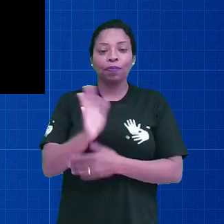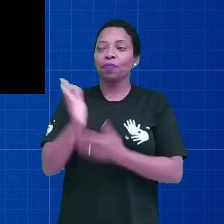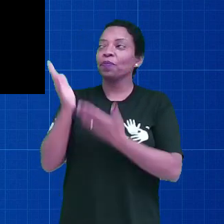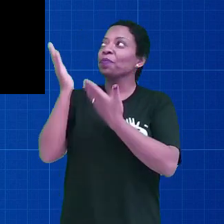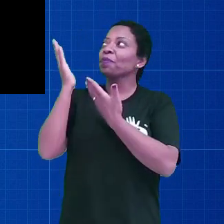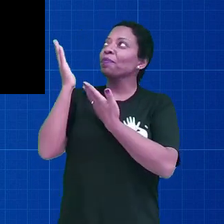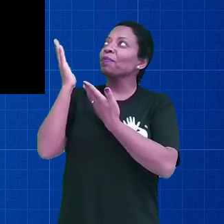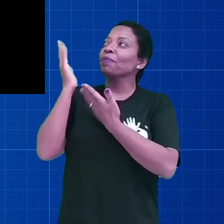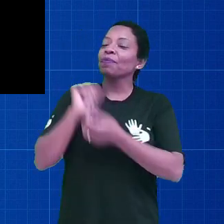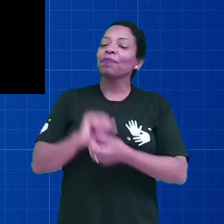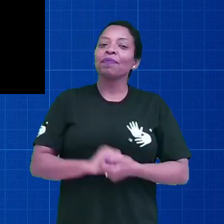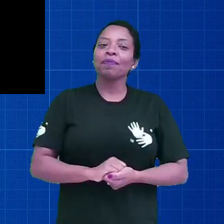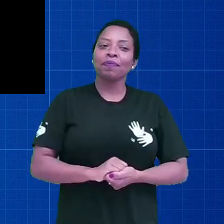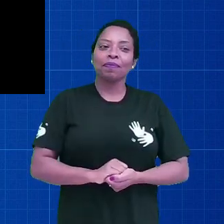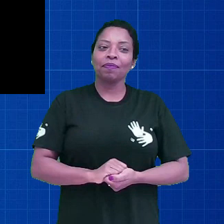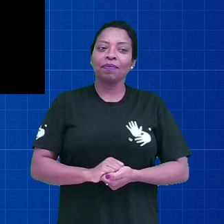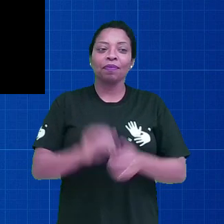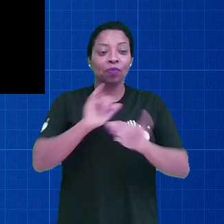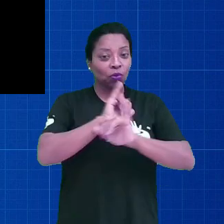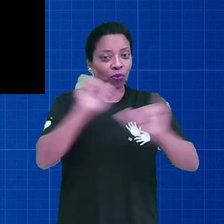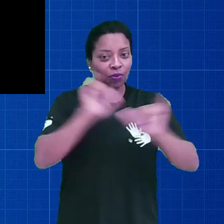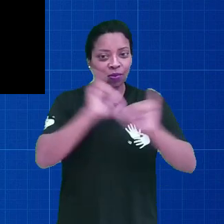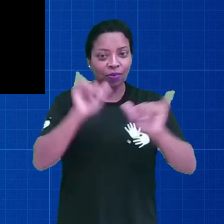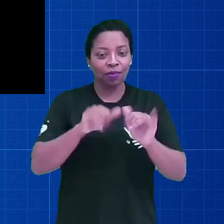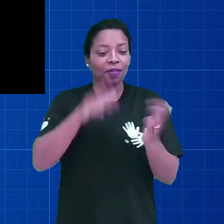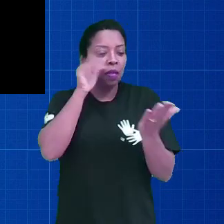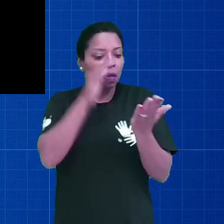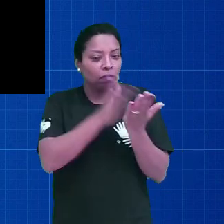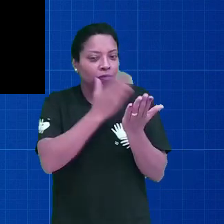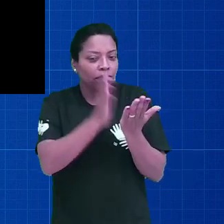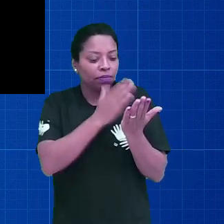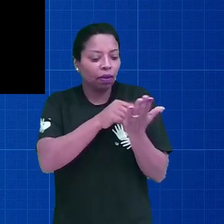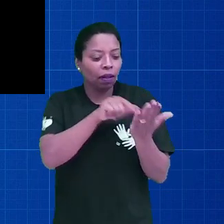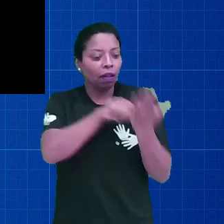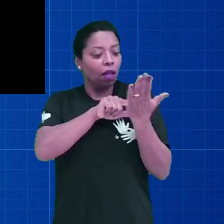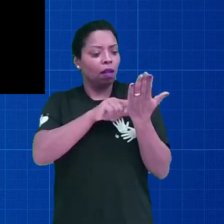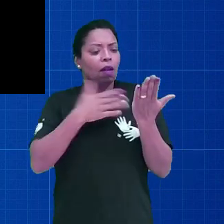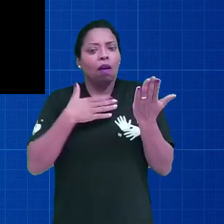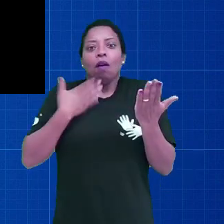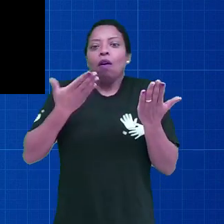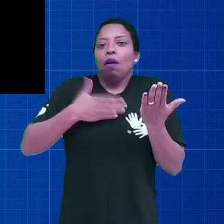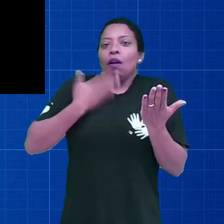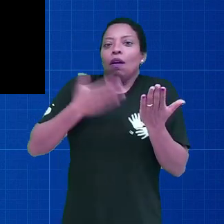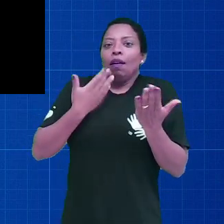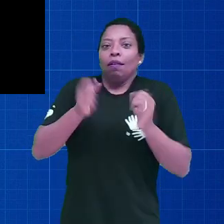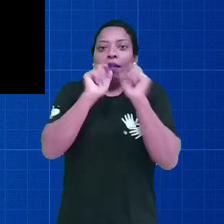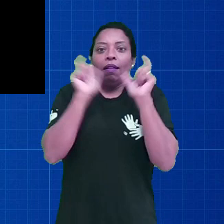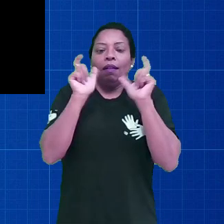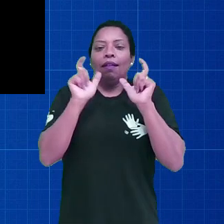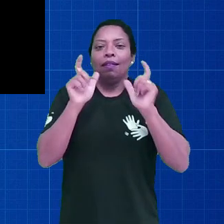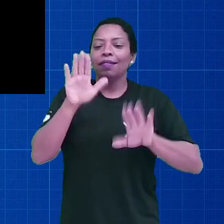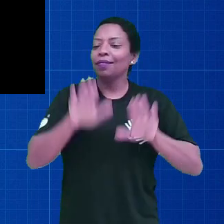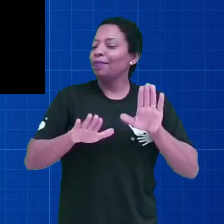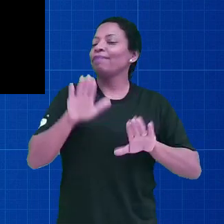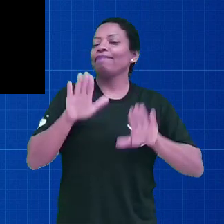as notícias, as revistas, elas apresentam um sentido muito alarmista, às